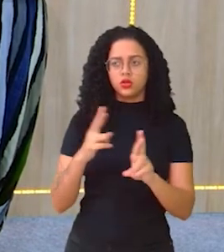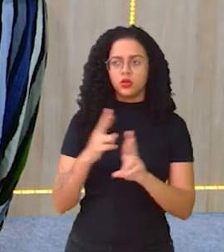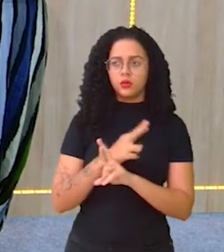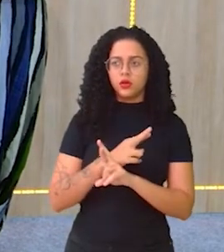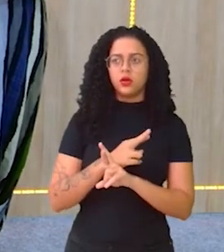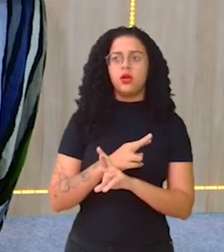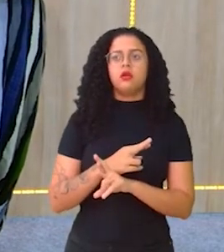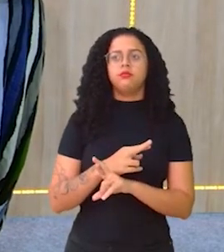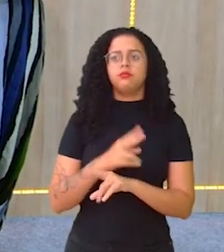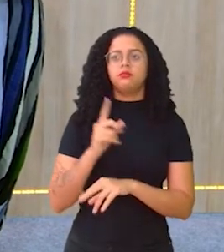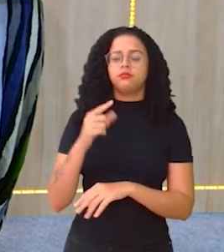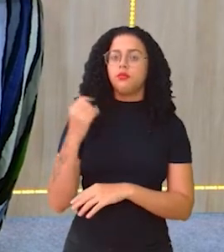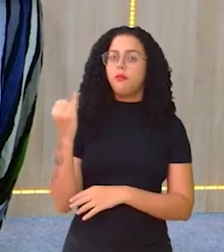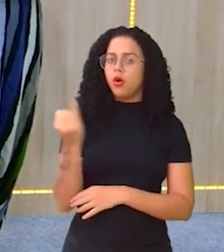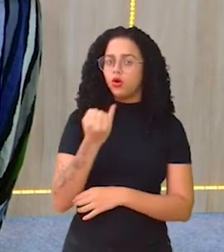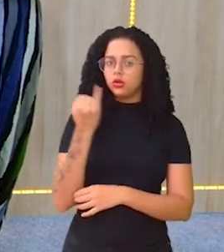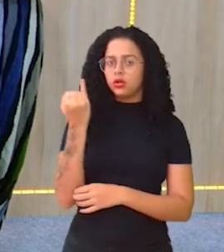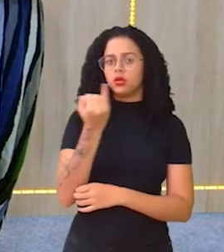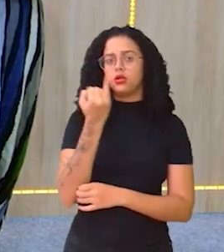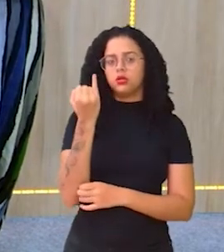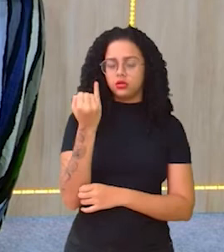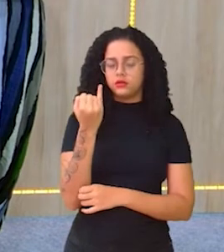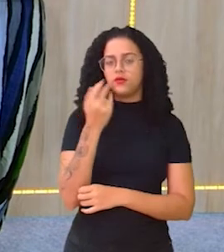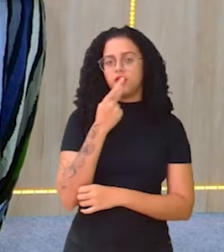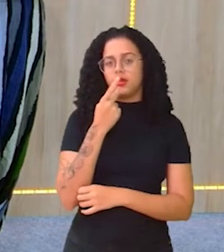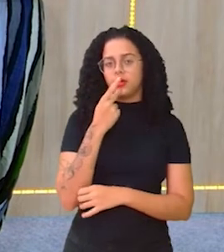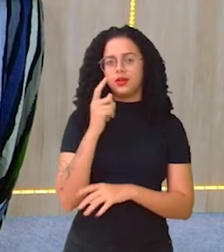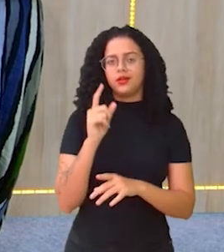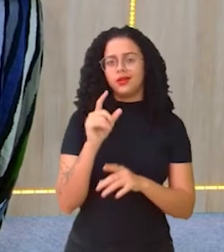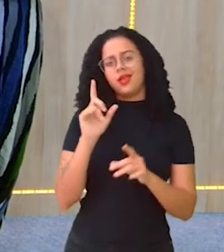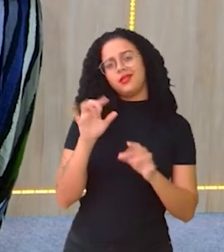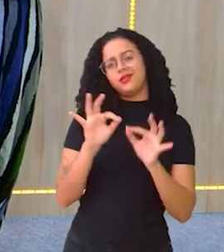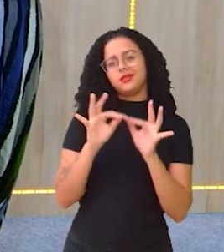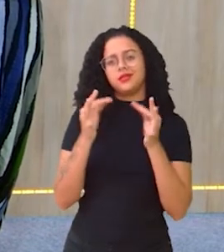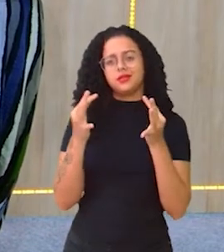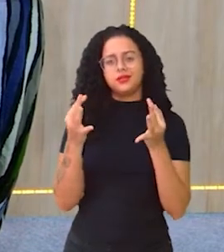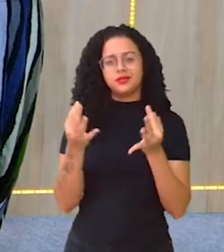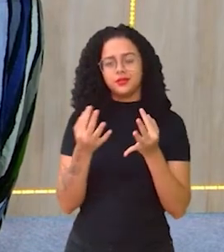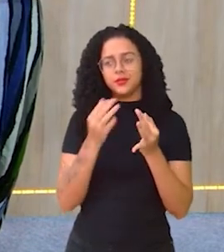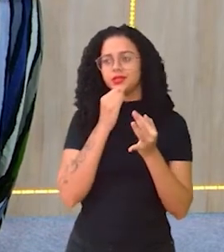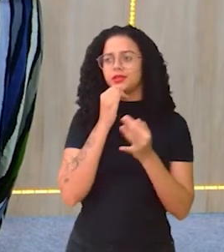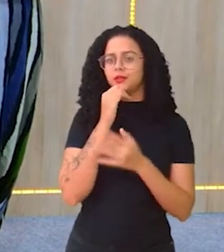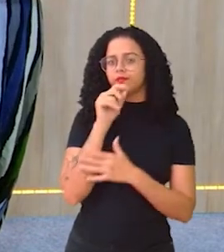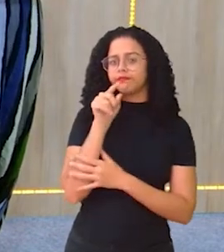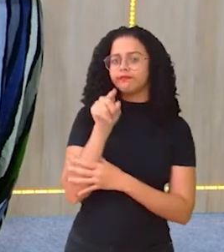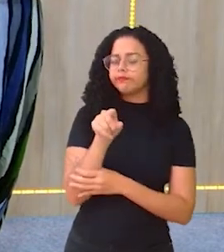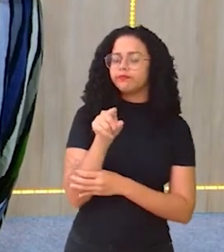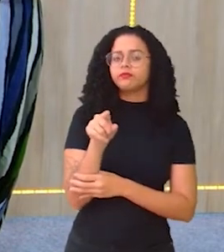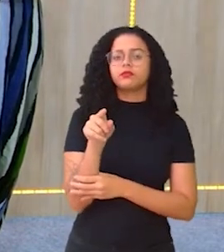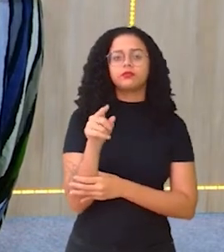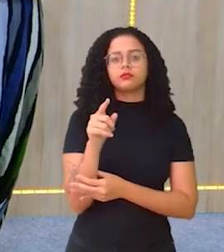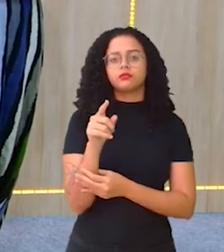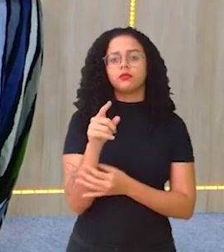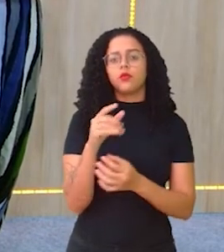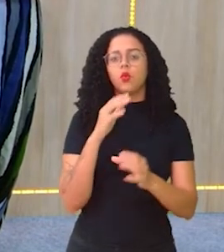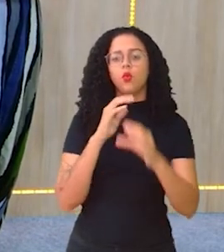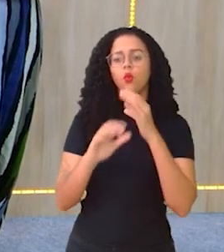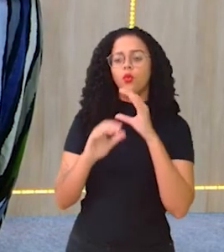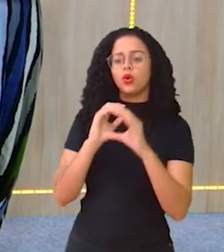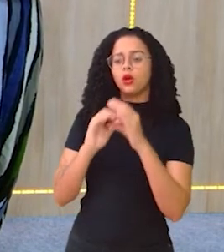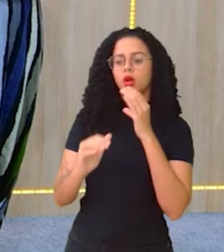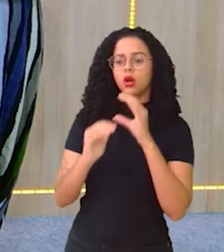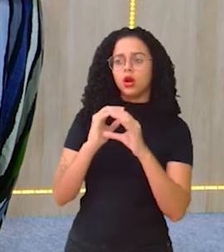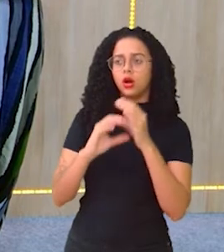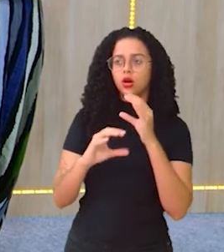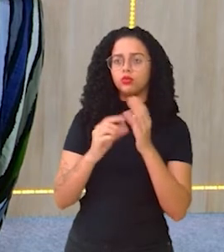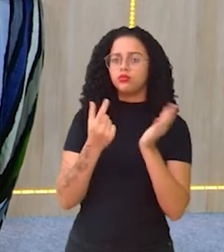né? Que é muito importante, a gente às vezes toma isso como algo mais simples, né? Você está se comunicando com alguém